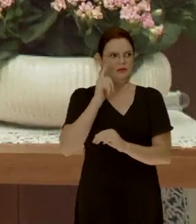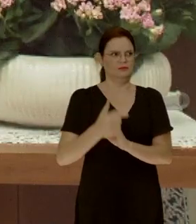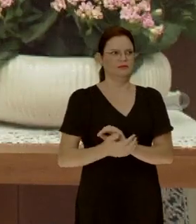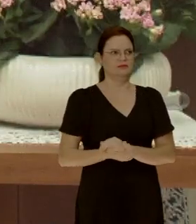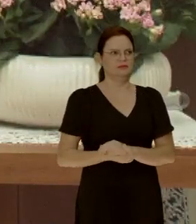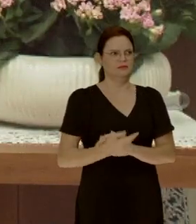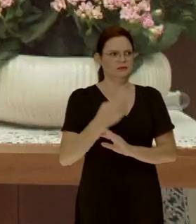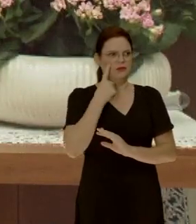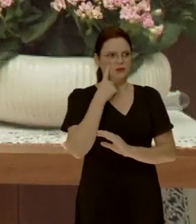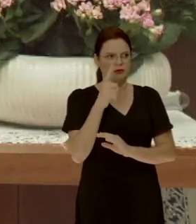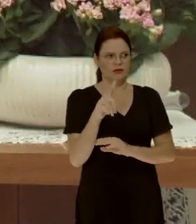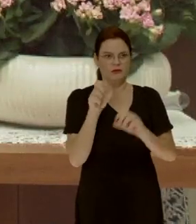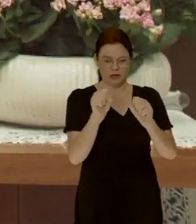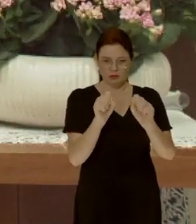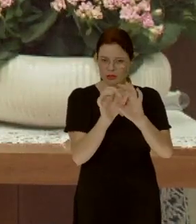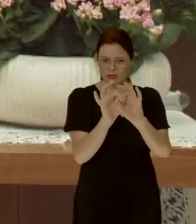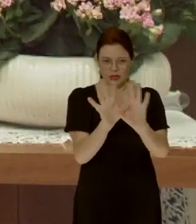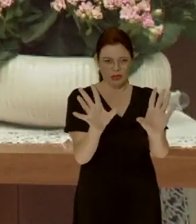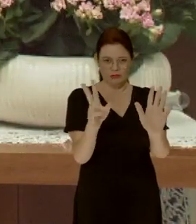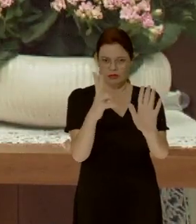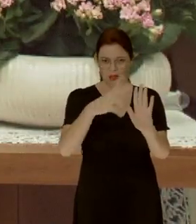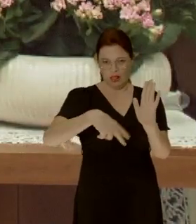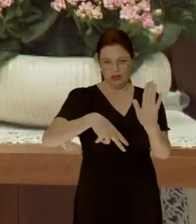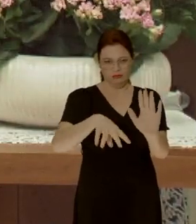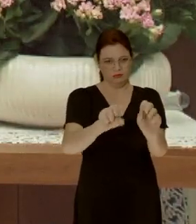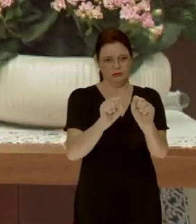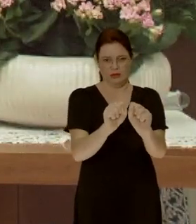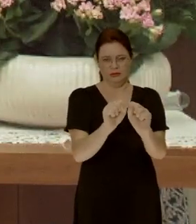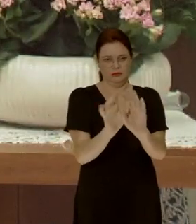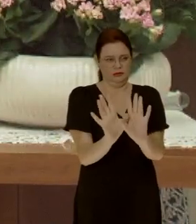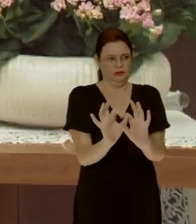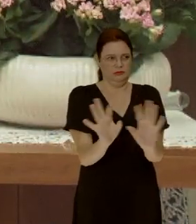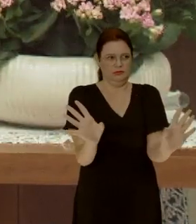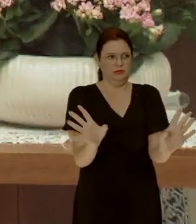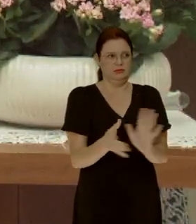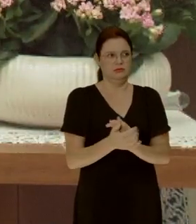Está aqui, para quem quiser ver. Nós recebemos